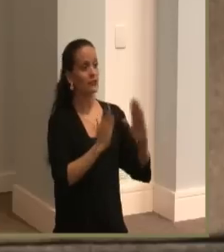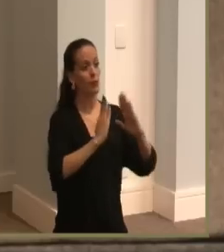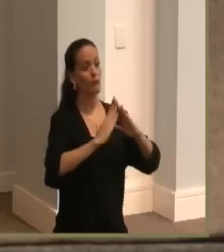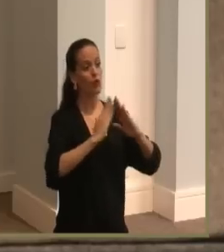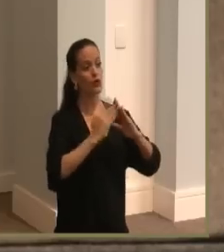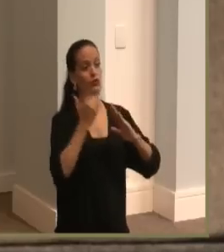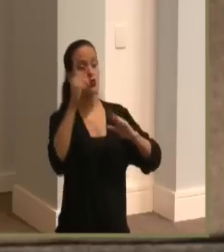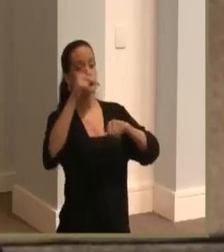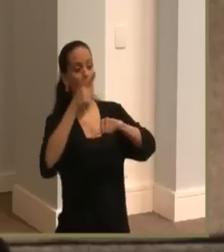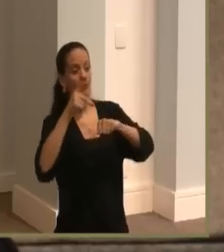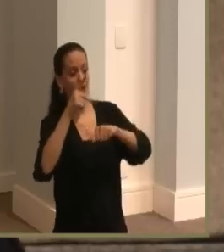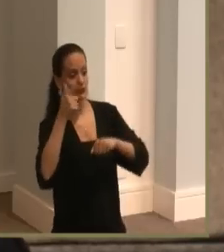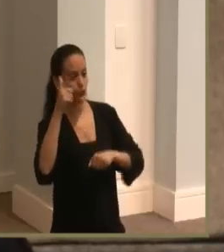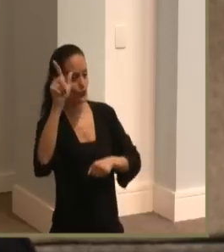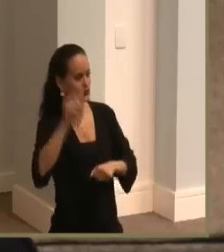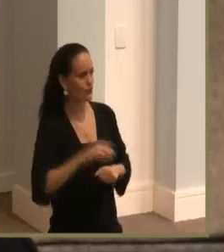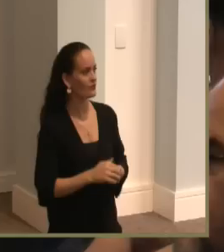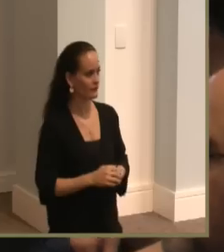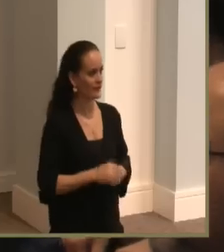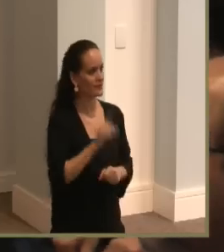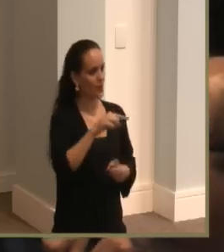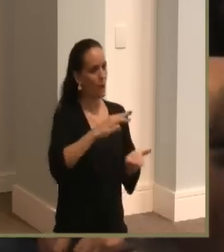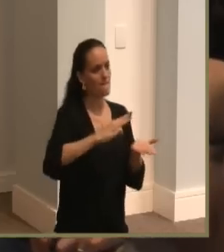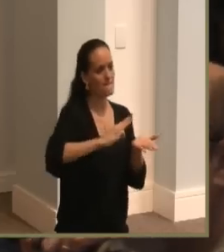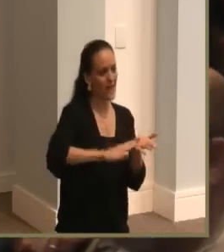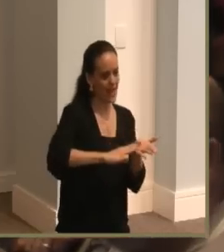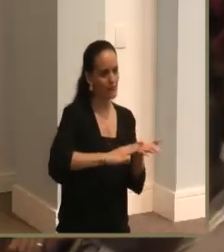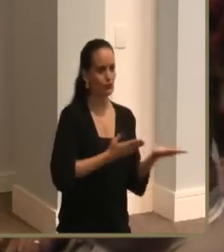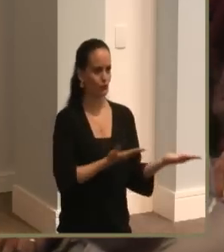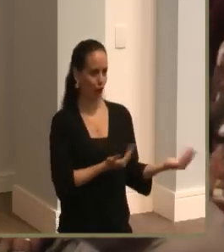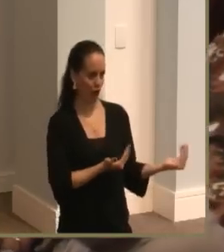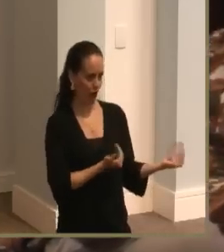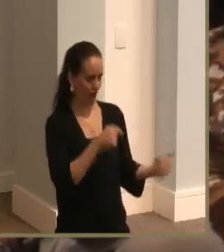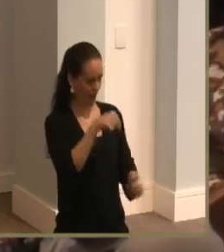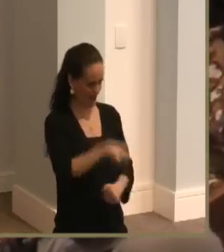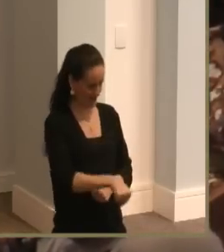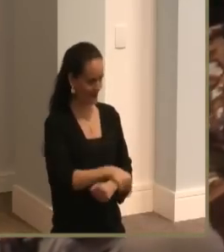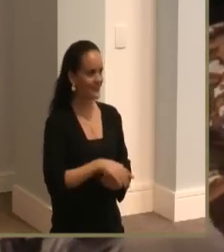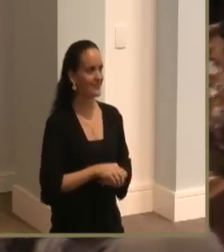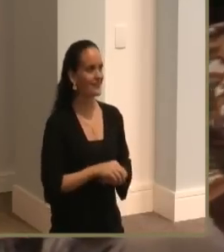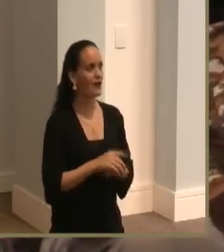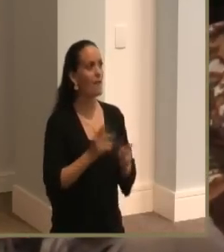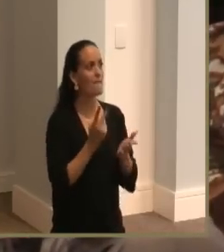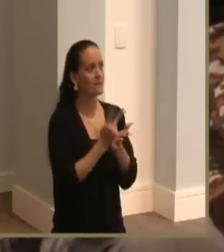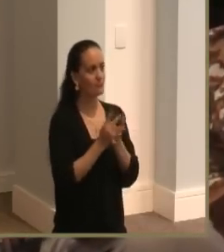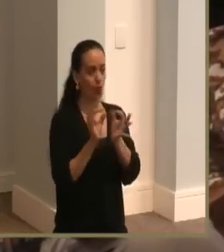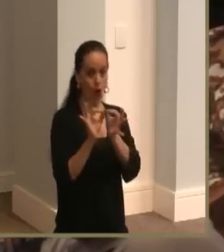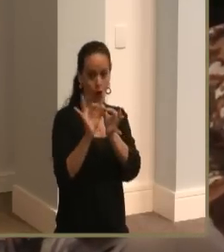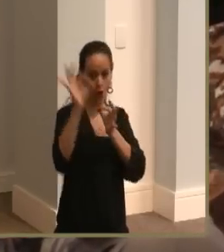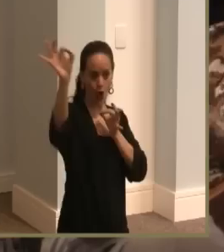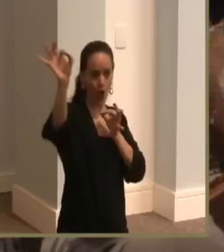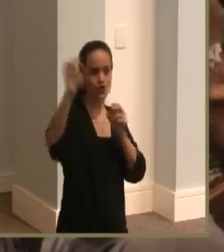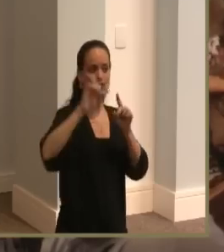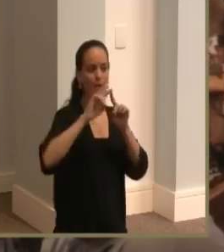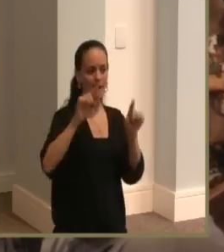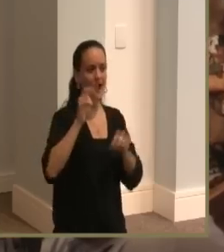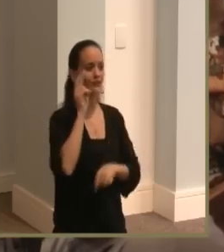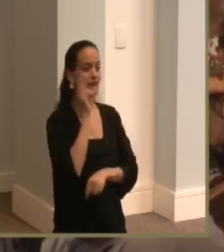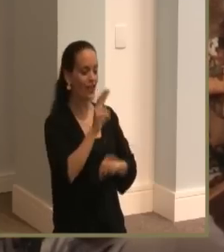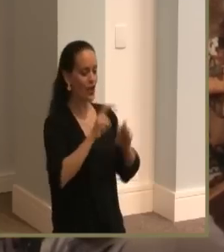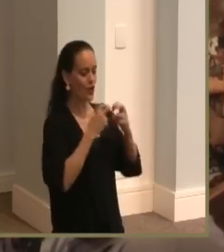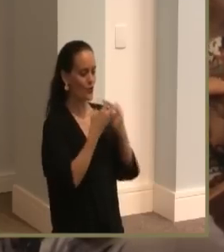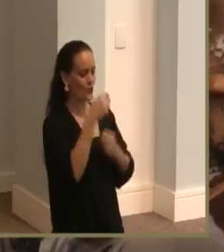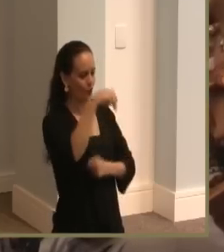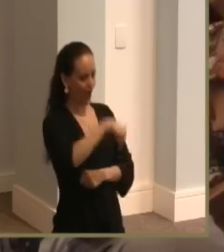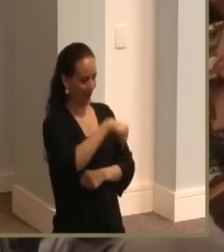igreja os reconheça. São membros da nossa juventude e, apesar de longe, fazem uso do nosso aplicativo